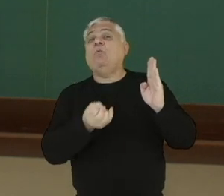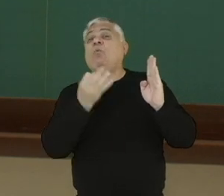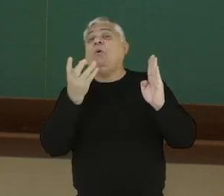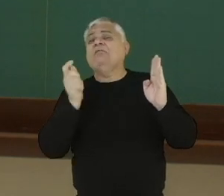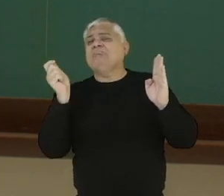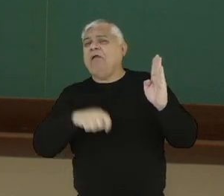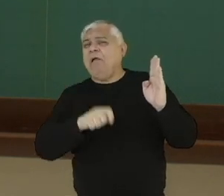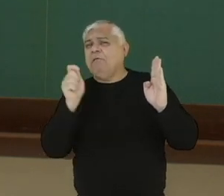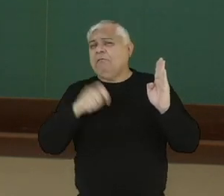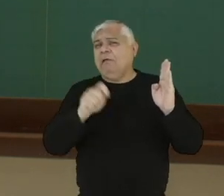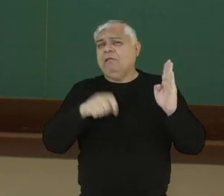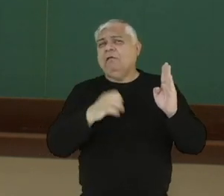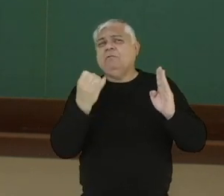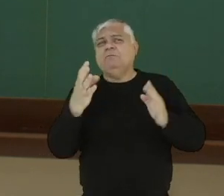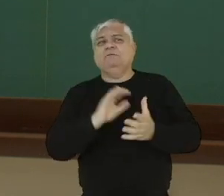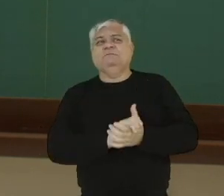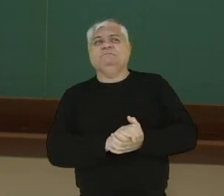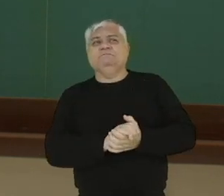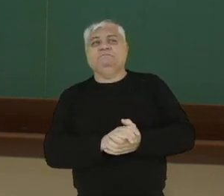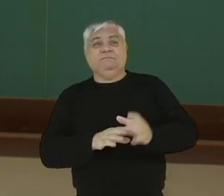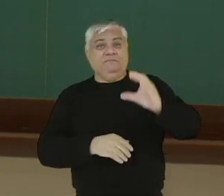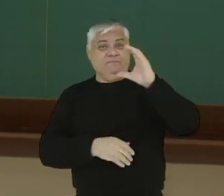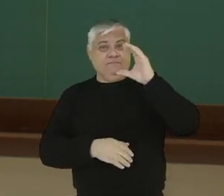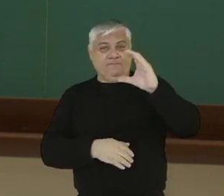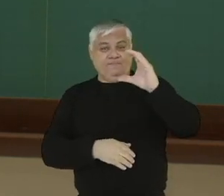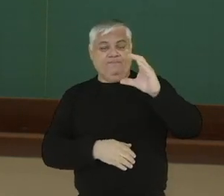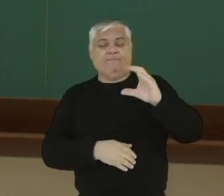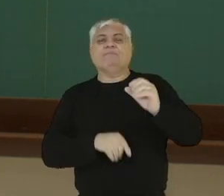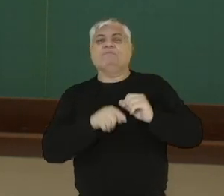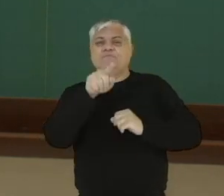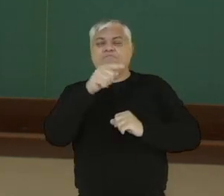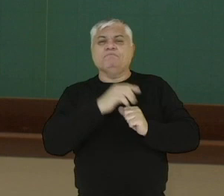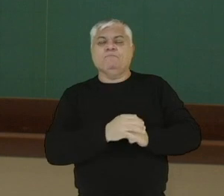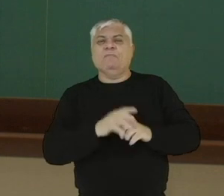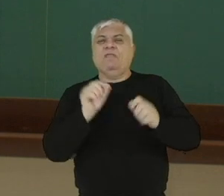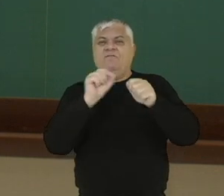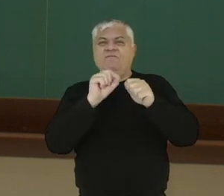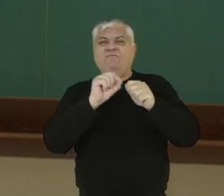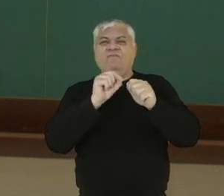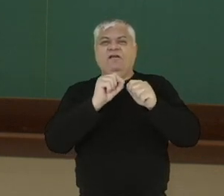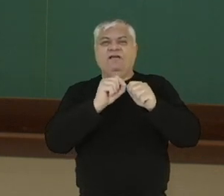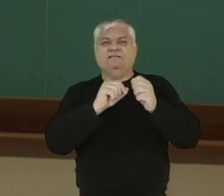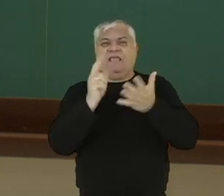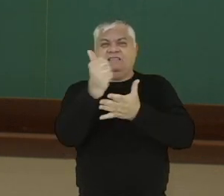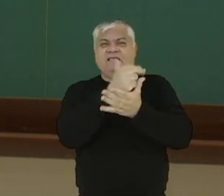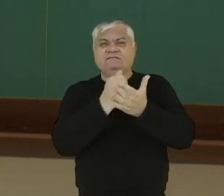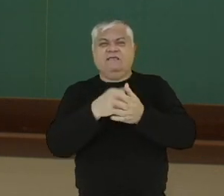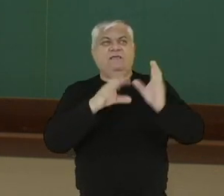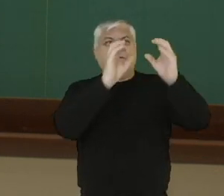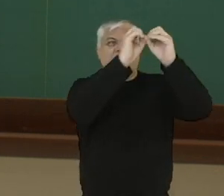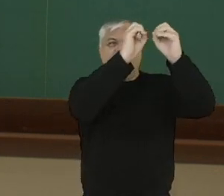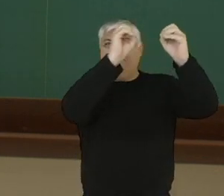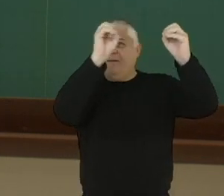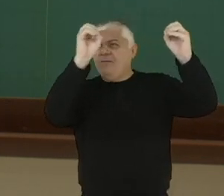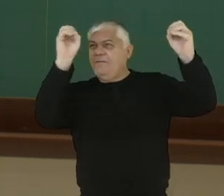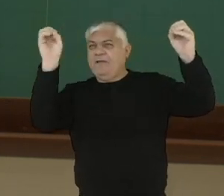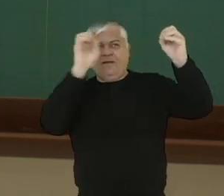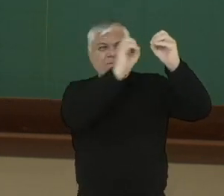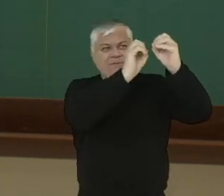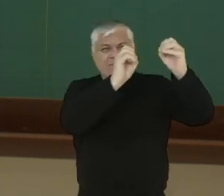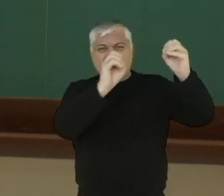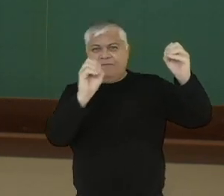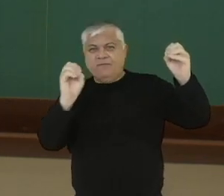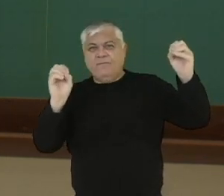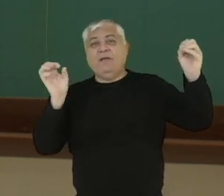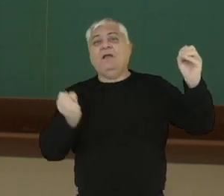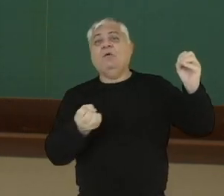que podem sair nesse jogo? E letra C. Construa uma árvore de possibilidades para indicar todos os números que podem ser formados nessa